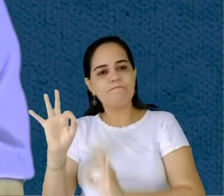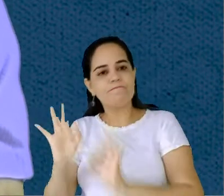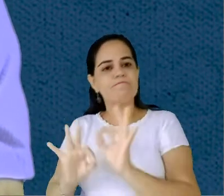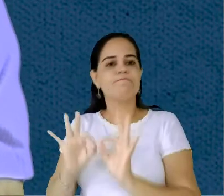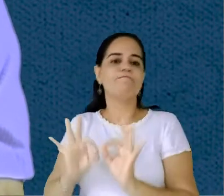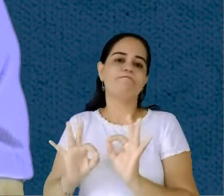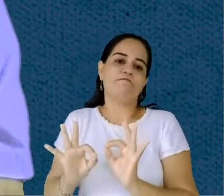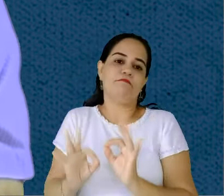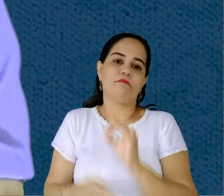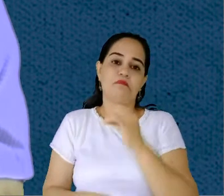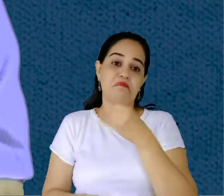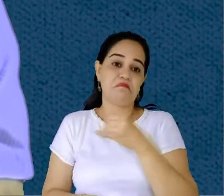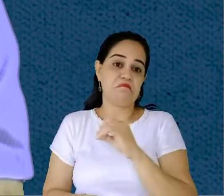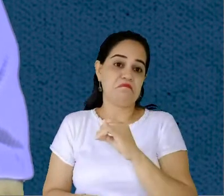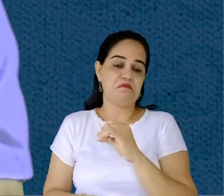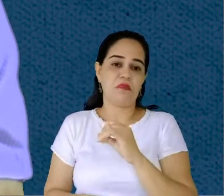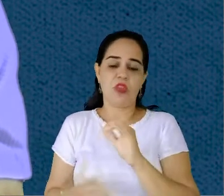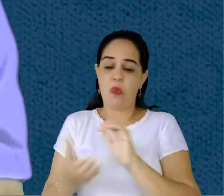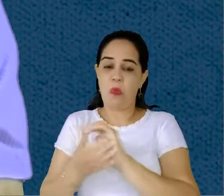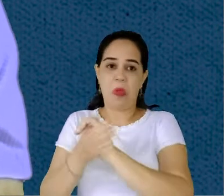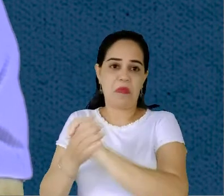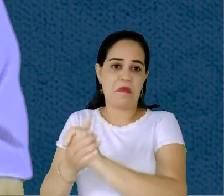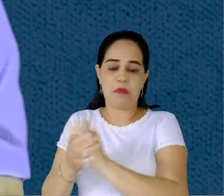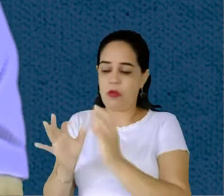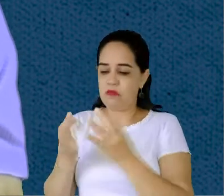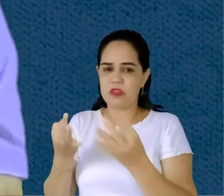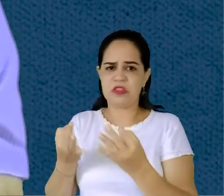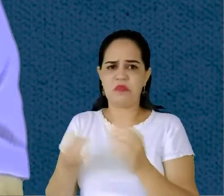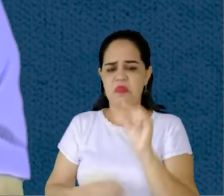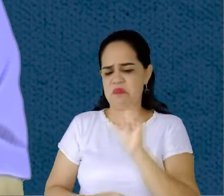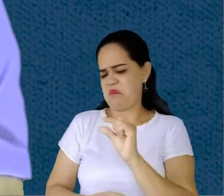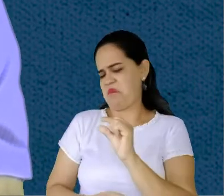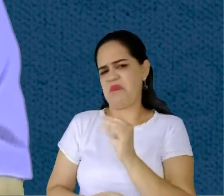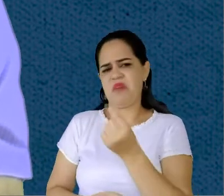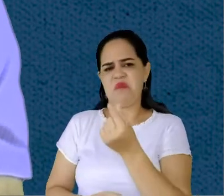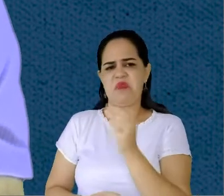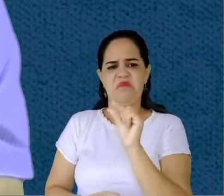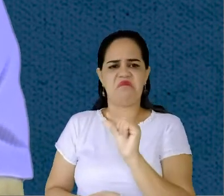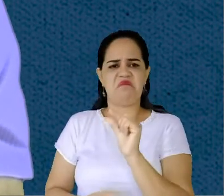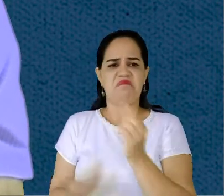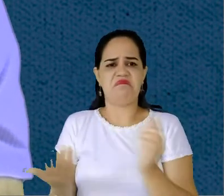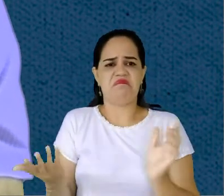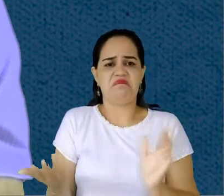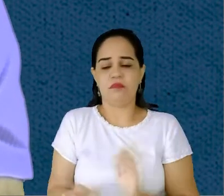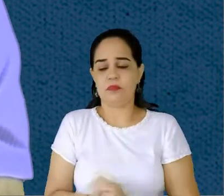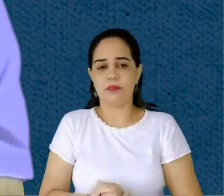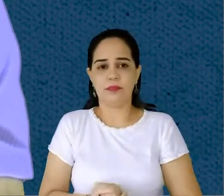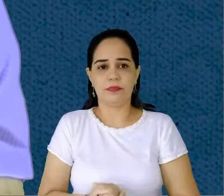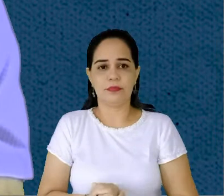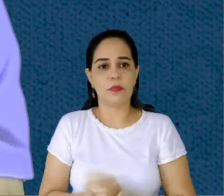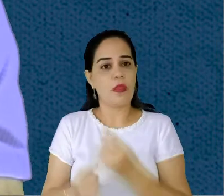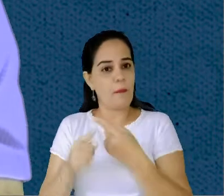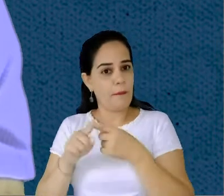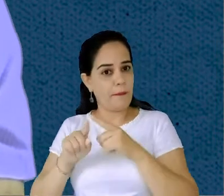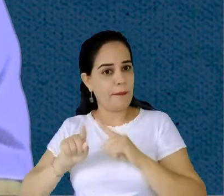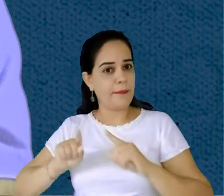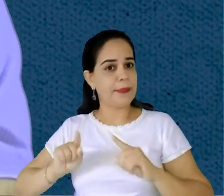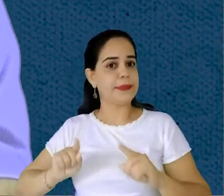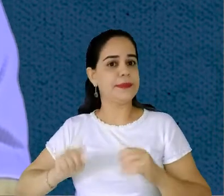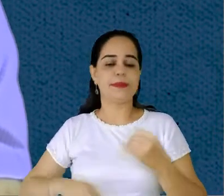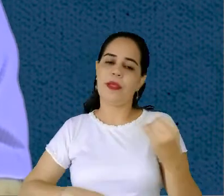Depende da festa que você quer fazer. Se o teu casamento for uma coisa simples, você não vai gastar nada.